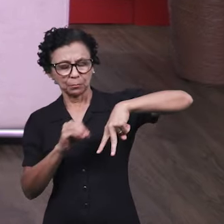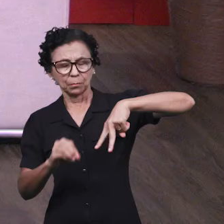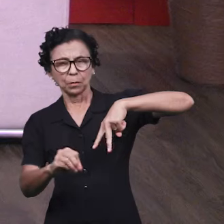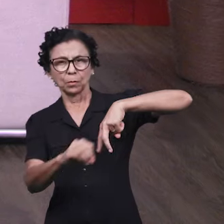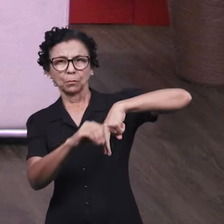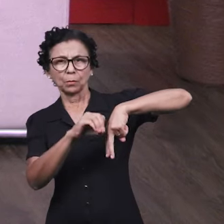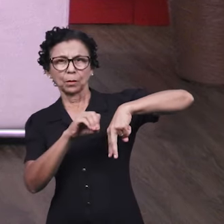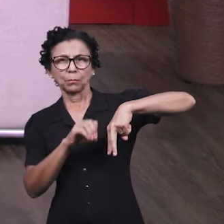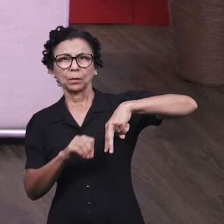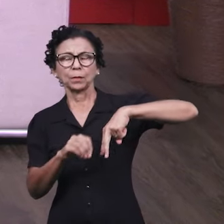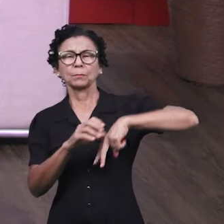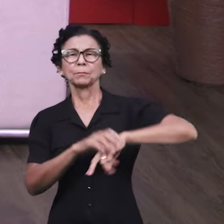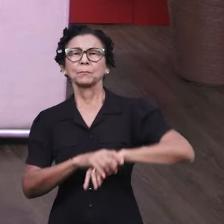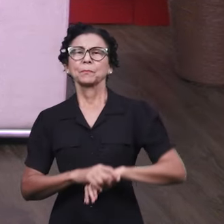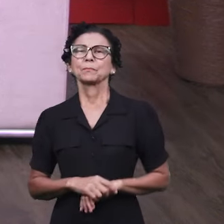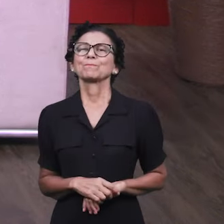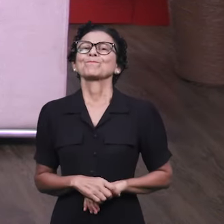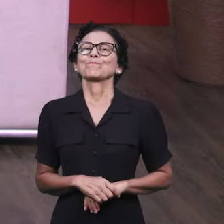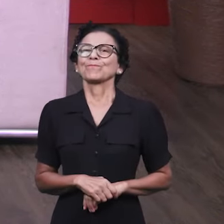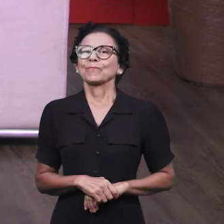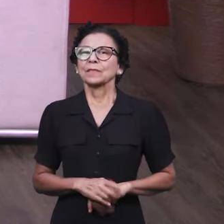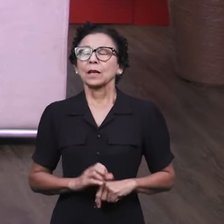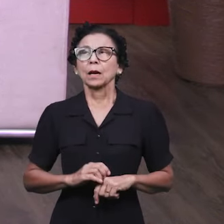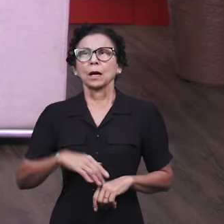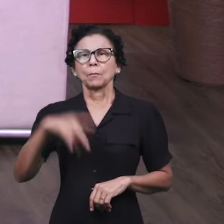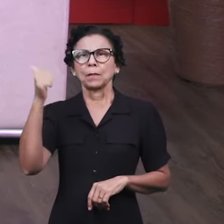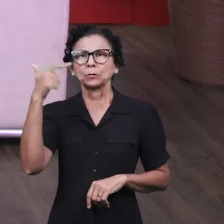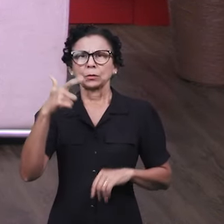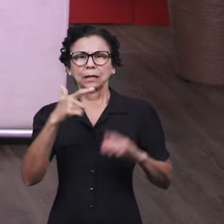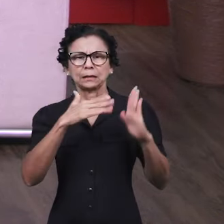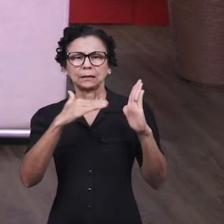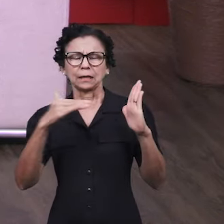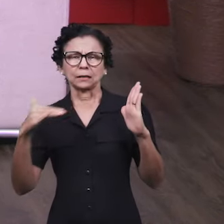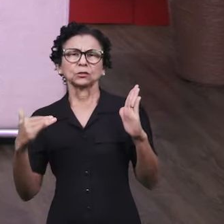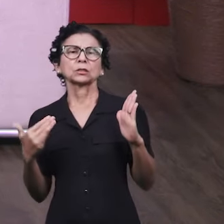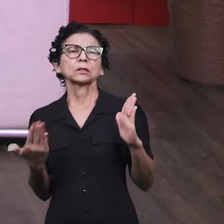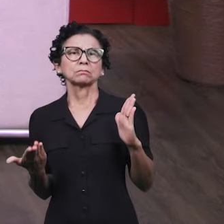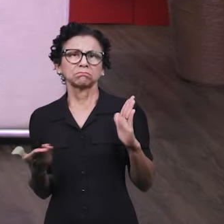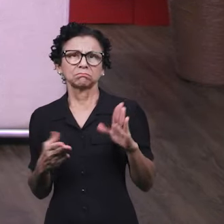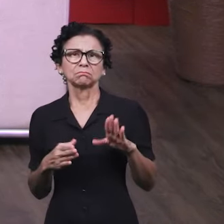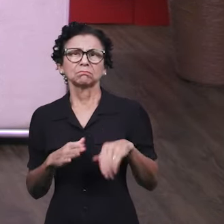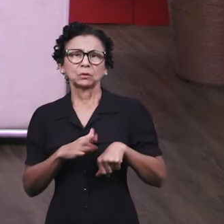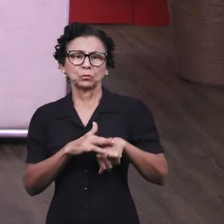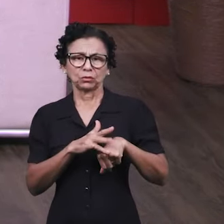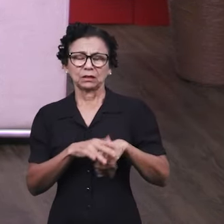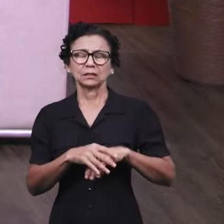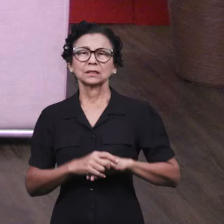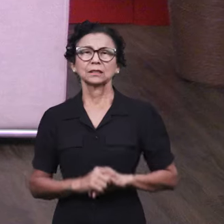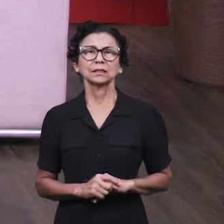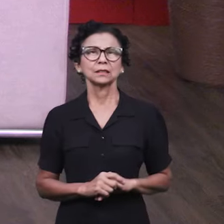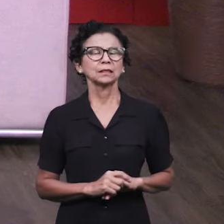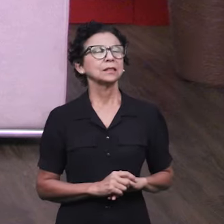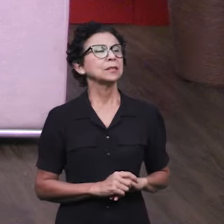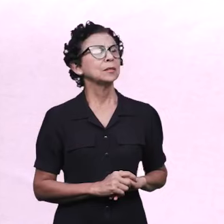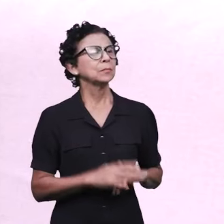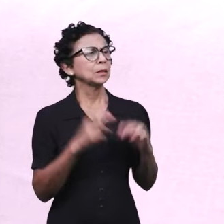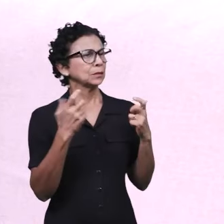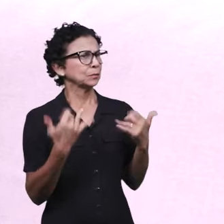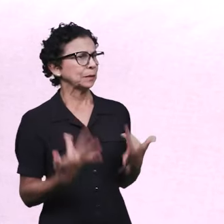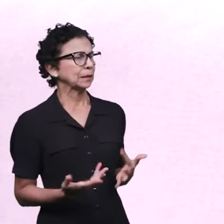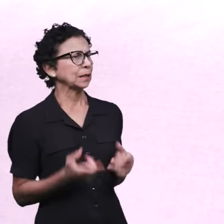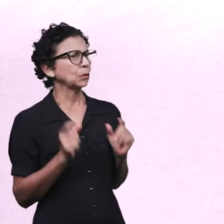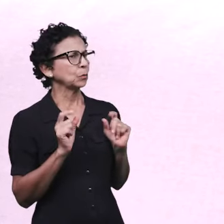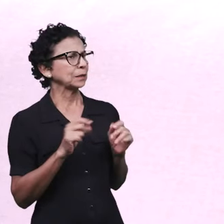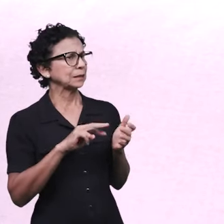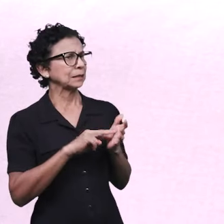o lipedema é uma doença que vai além da estética Micaela você pode responder algumas perguntas pra gente sobre lipedema Claro